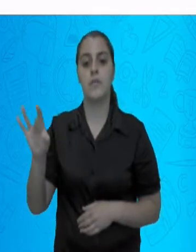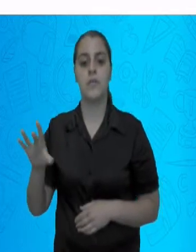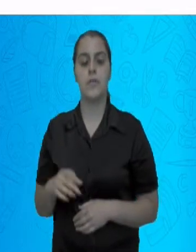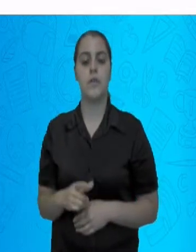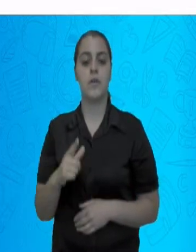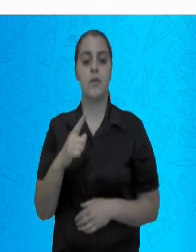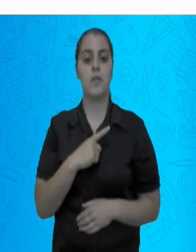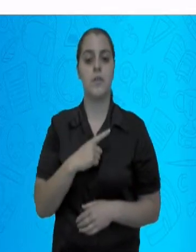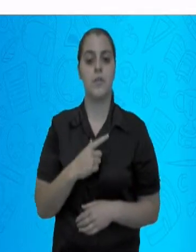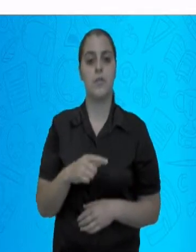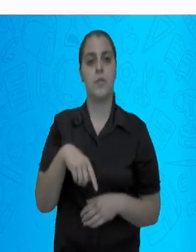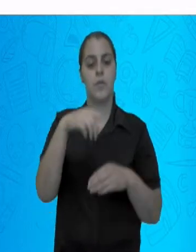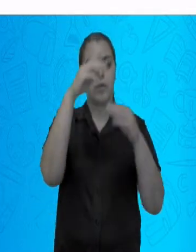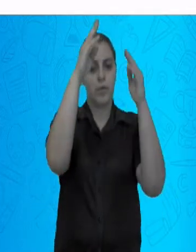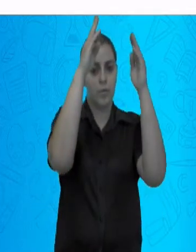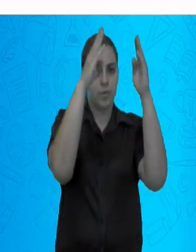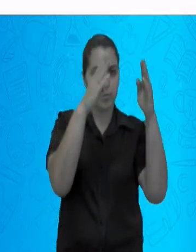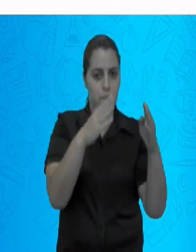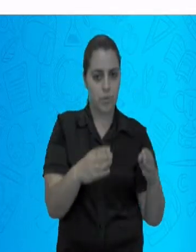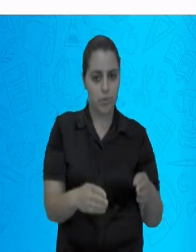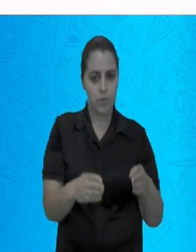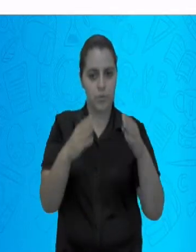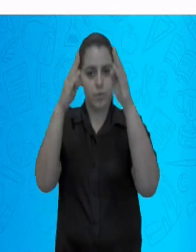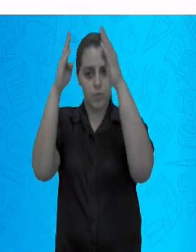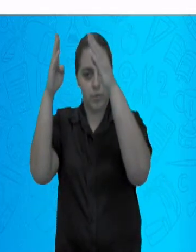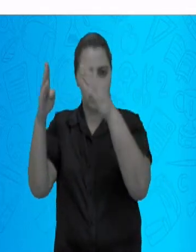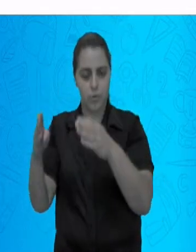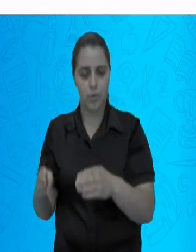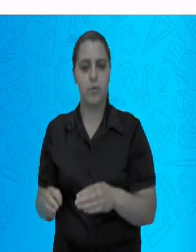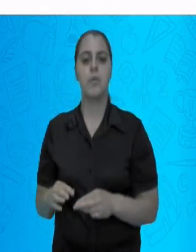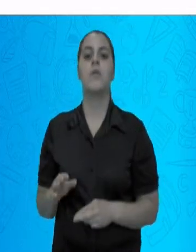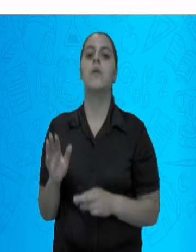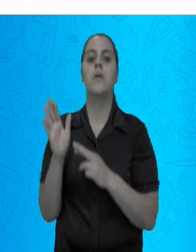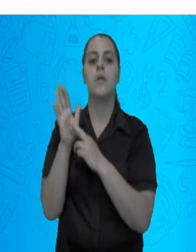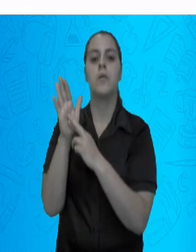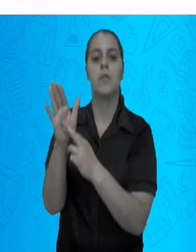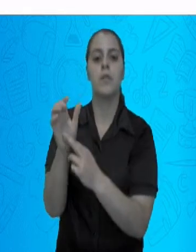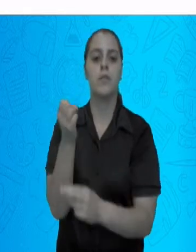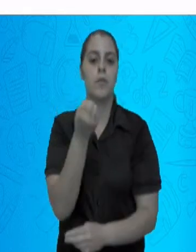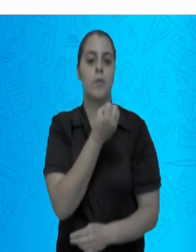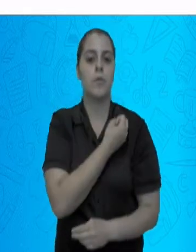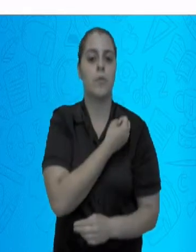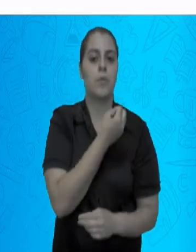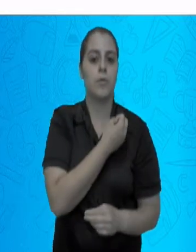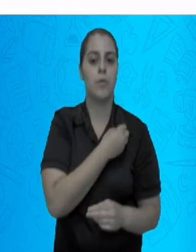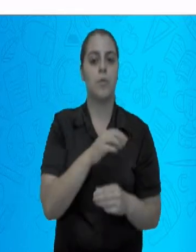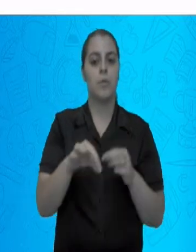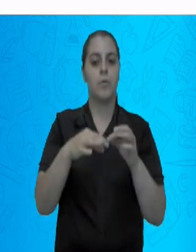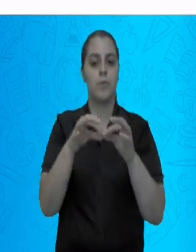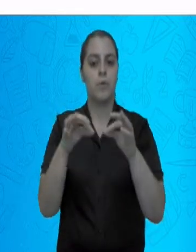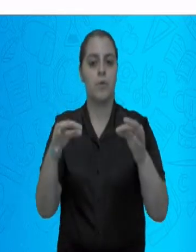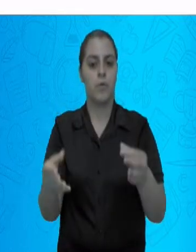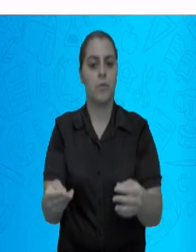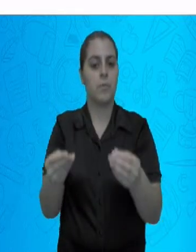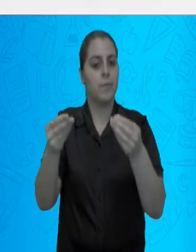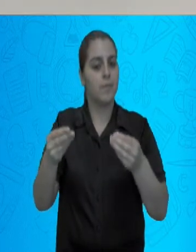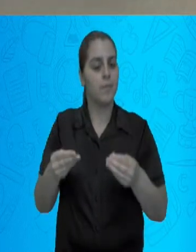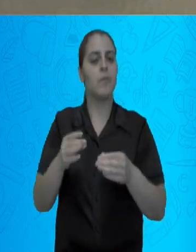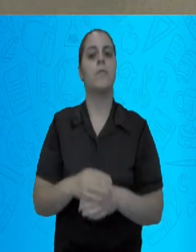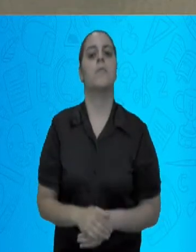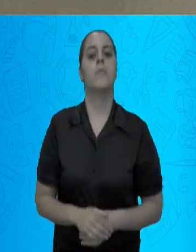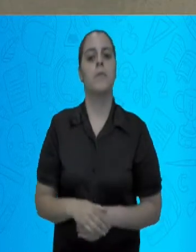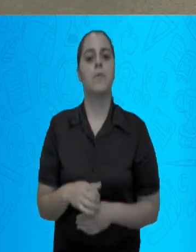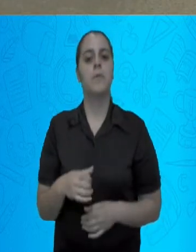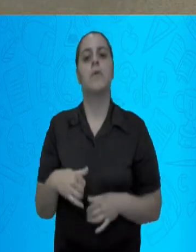tem a sua coluna que chega até o número de presentes. Com essa informação, nós